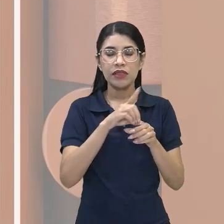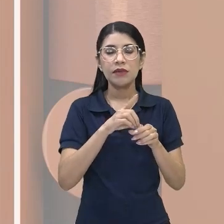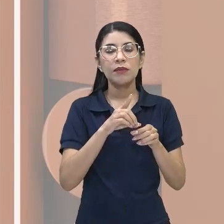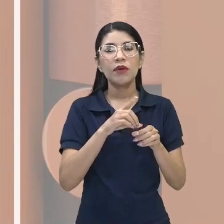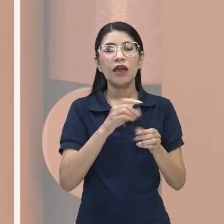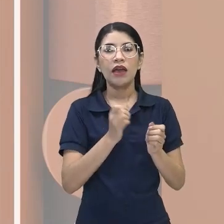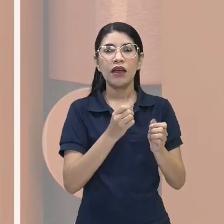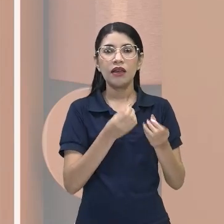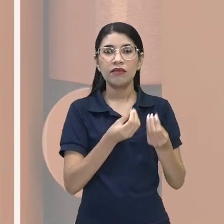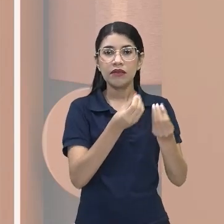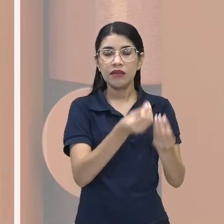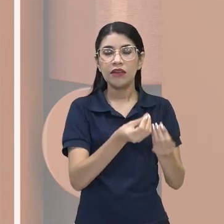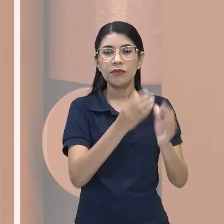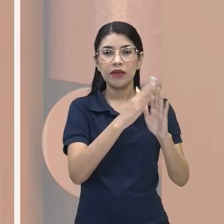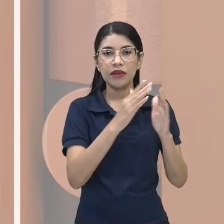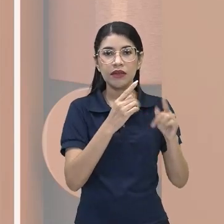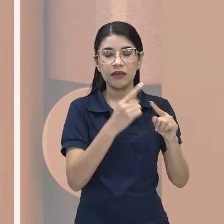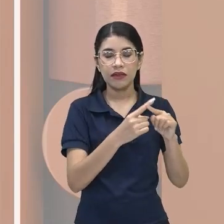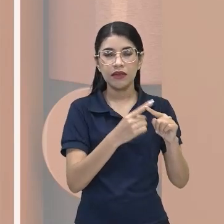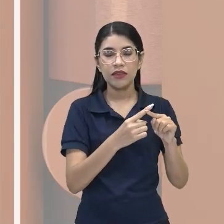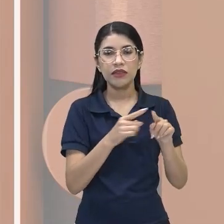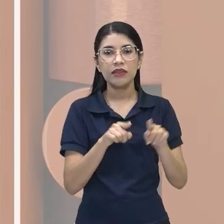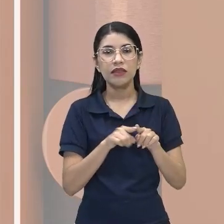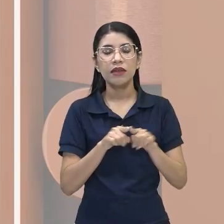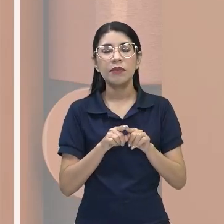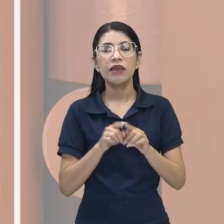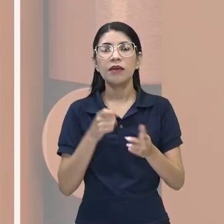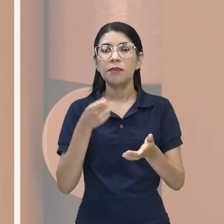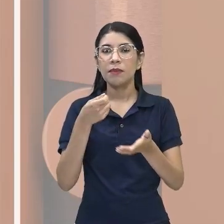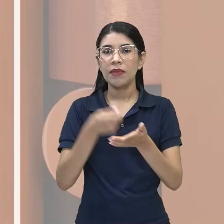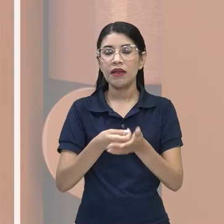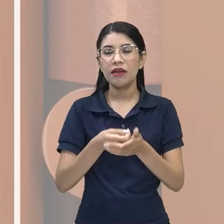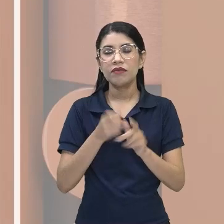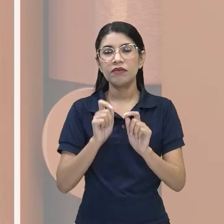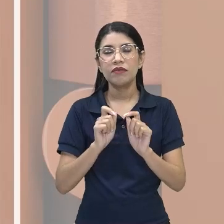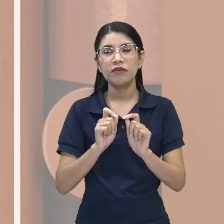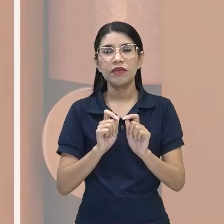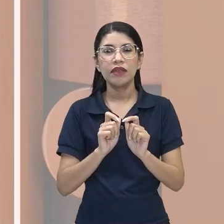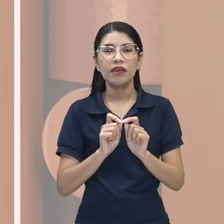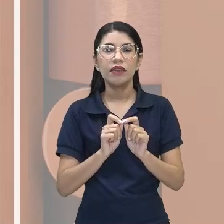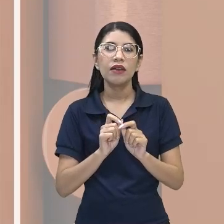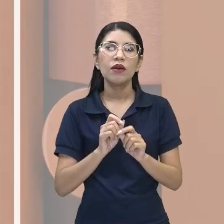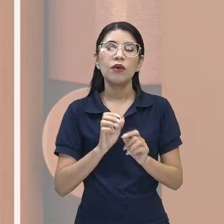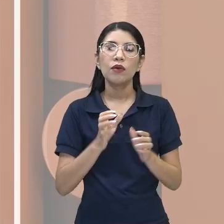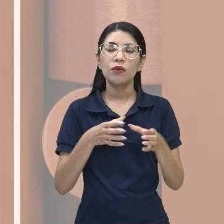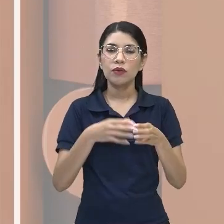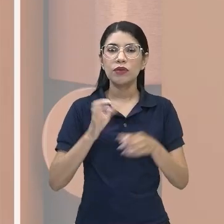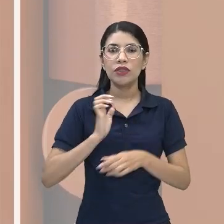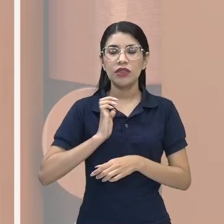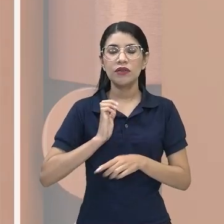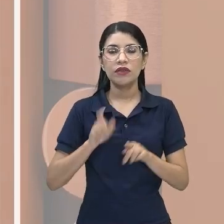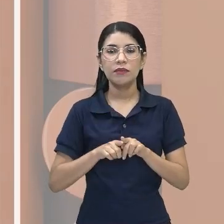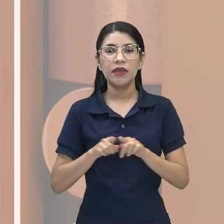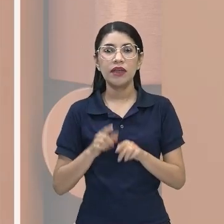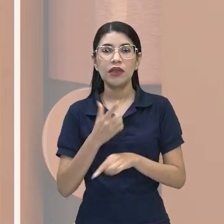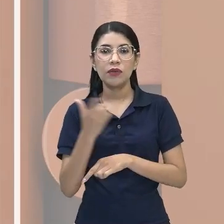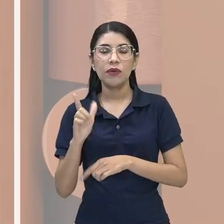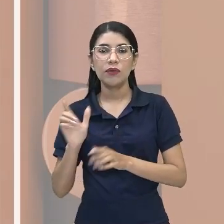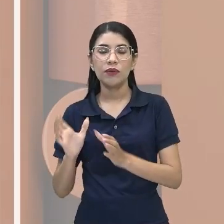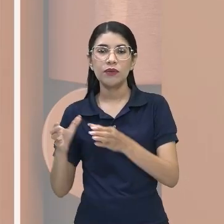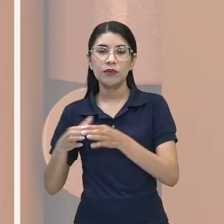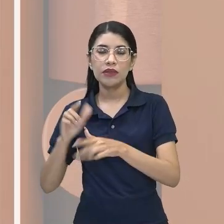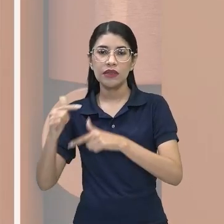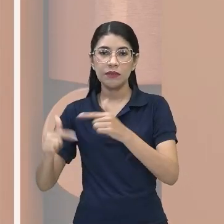recebia as obrigações feudais, e existia também uma classe que era explorada de fato, que eram os camponeses,